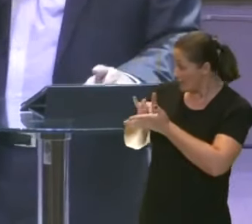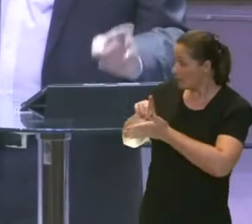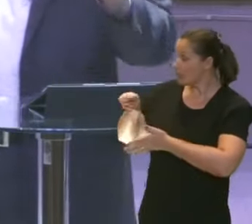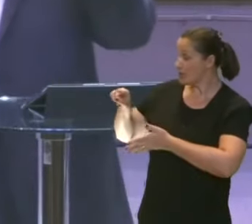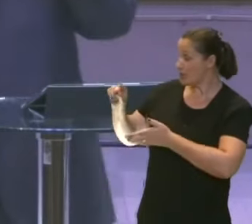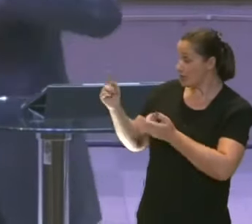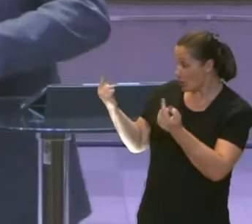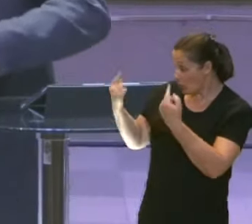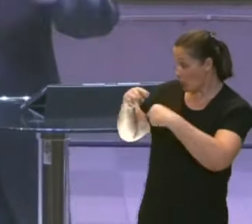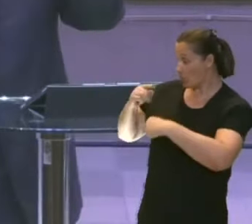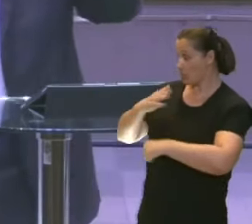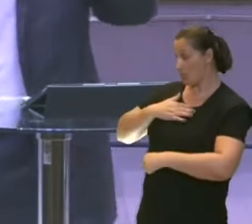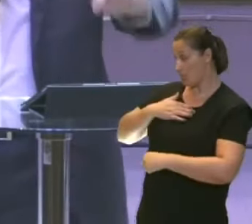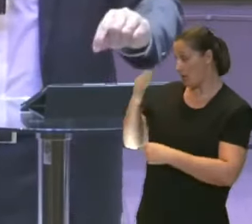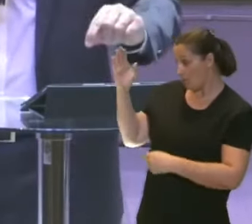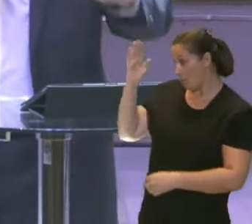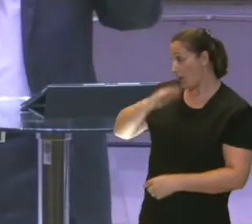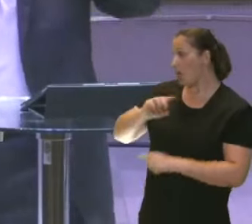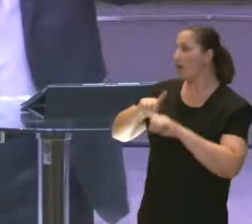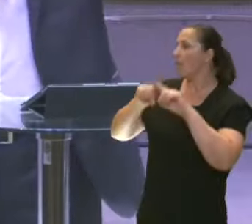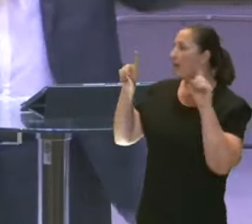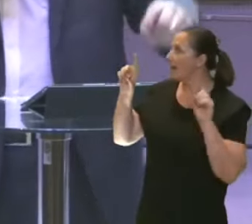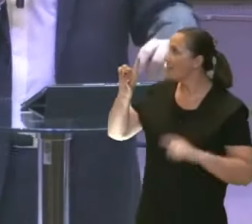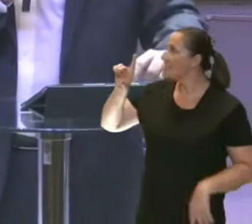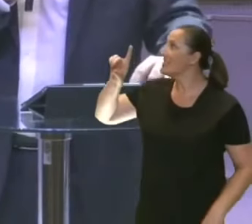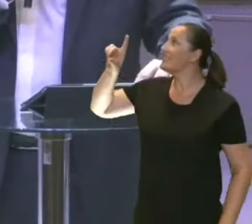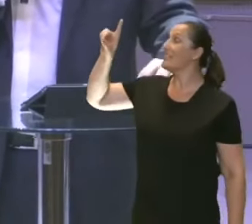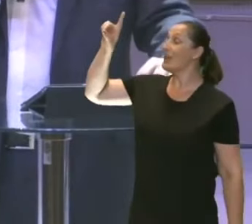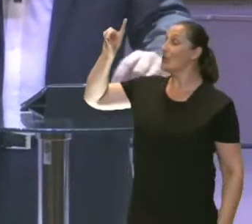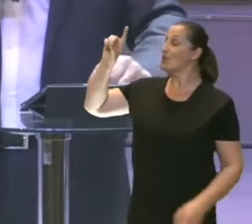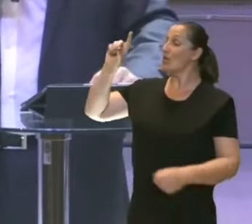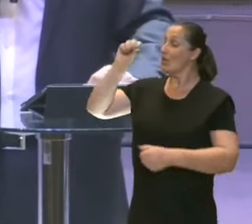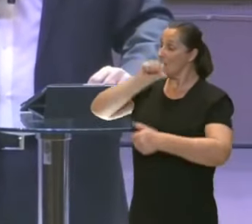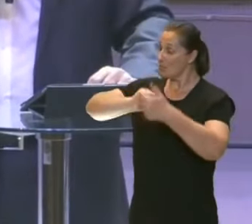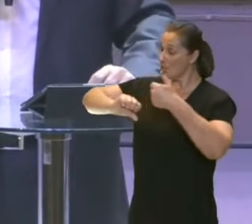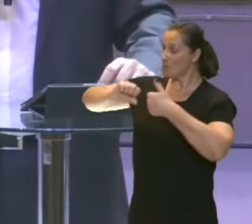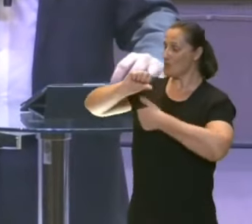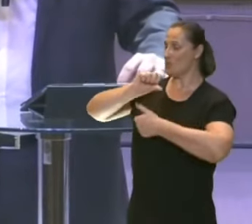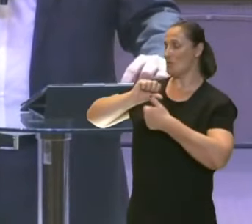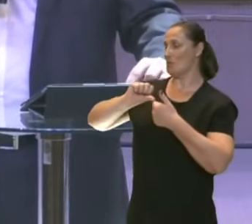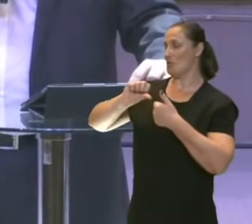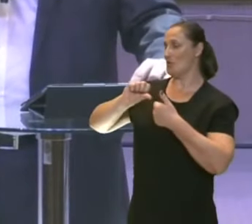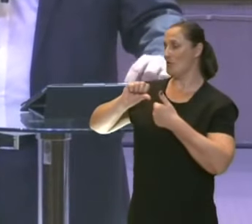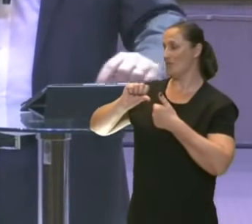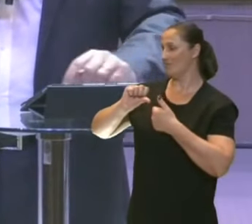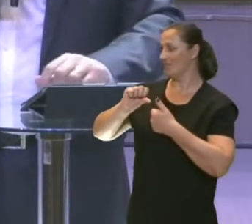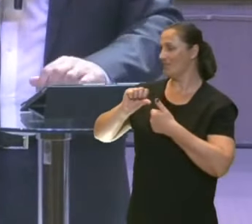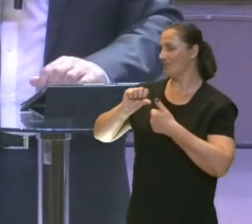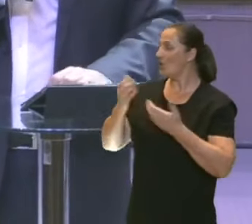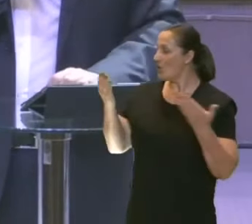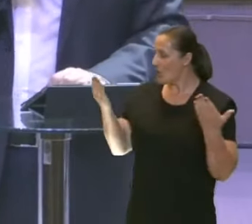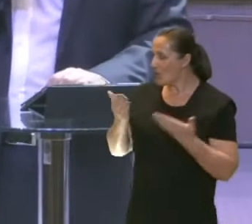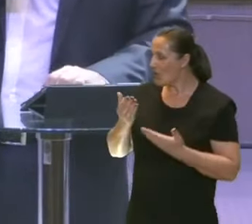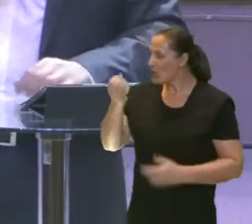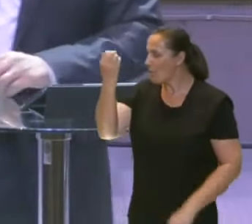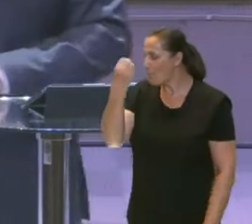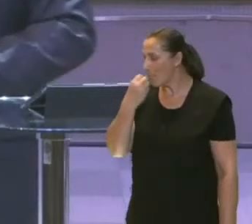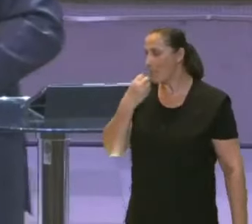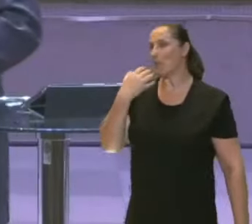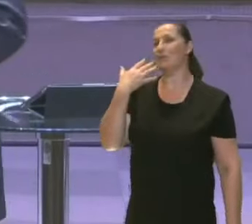contra mim, mas Deus mudou o mal em bem, para fazer o que hoje estamos vendo, isso